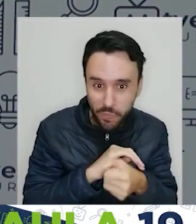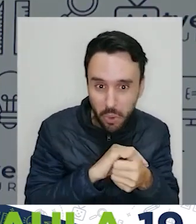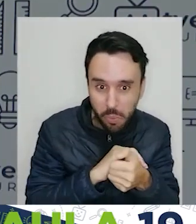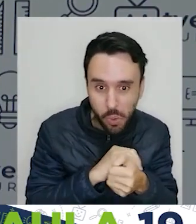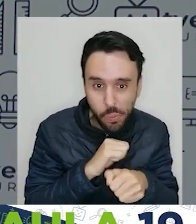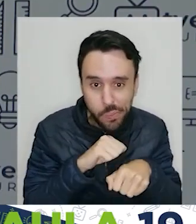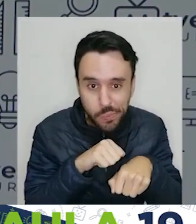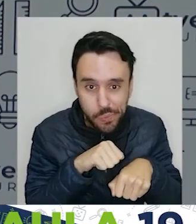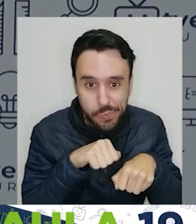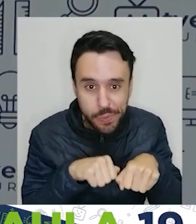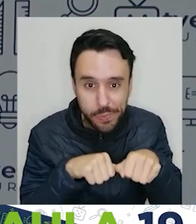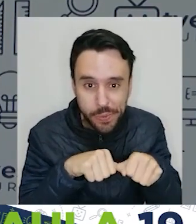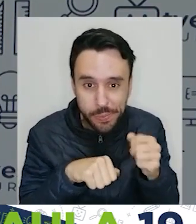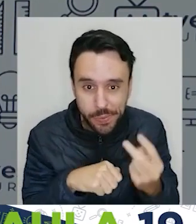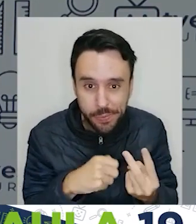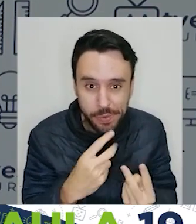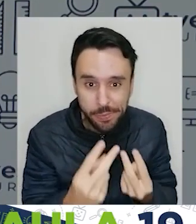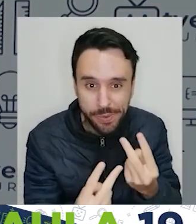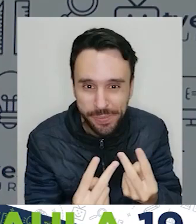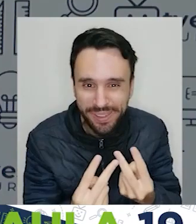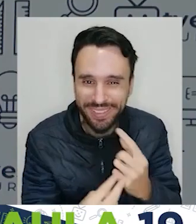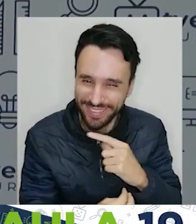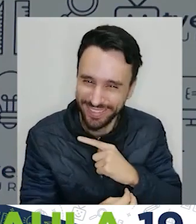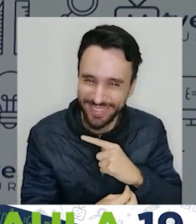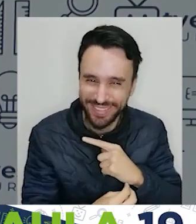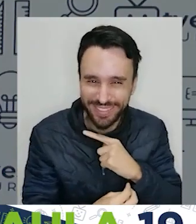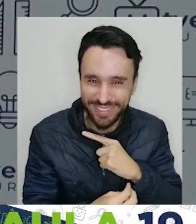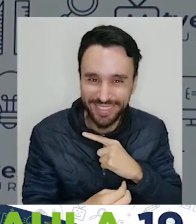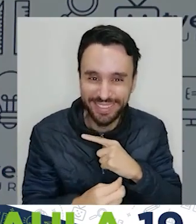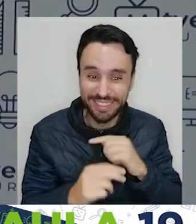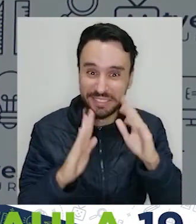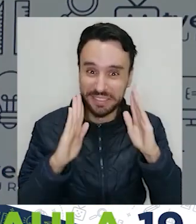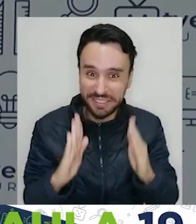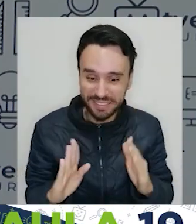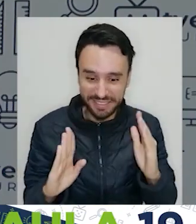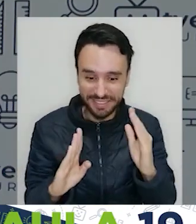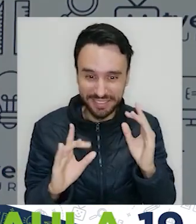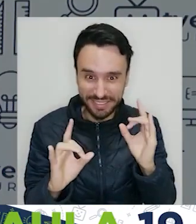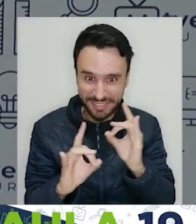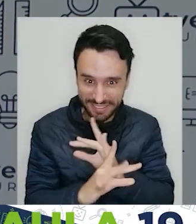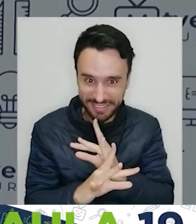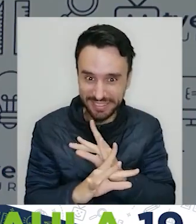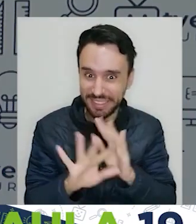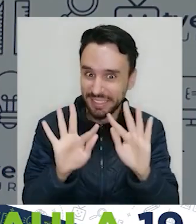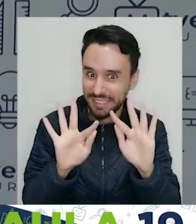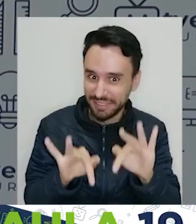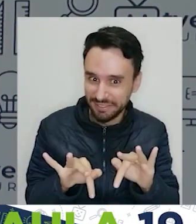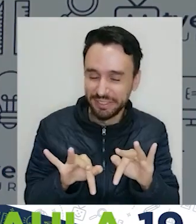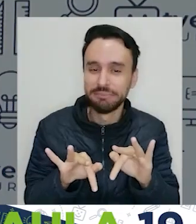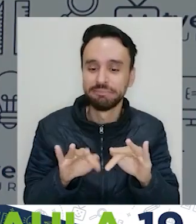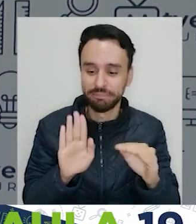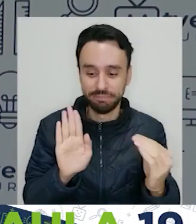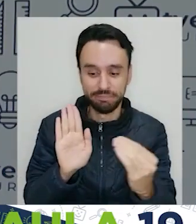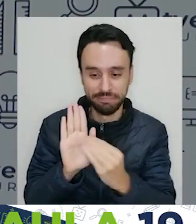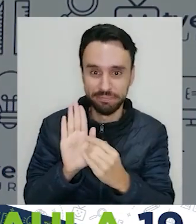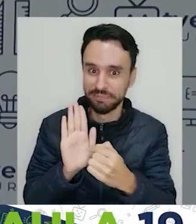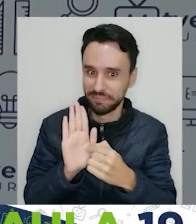tartaruga que andava de dois em dois. Então, nós concluímos também essa parte da nossa